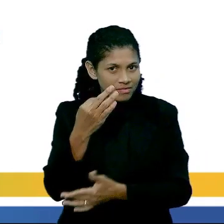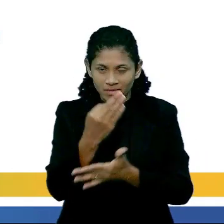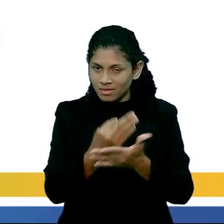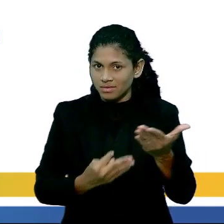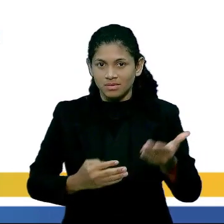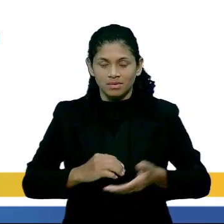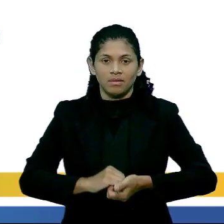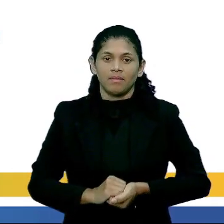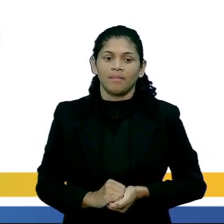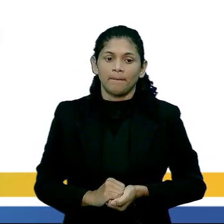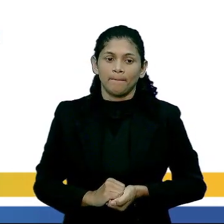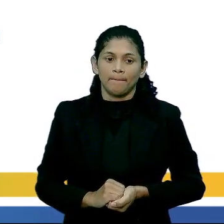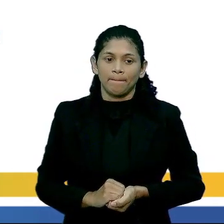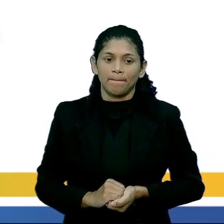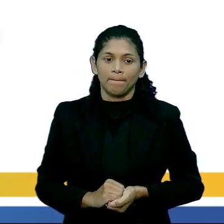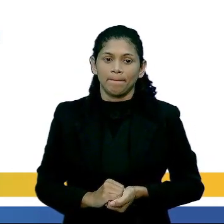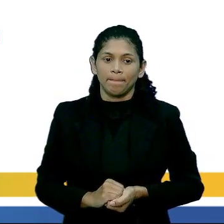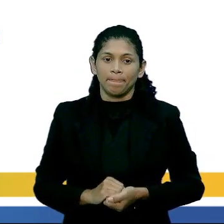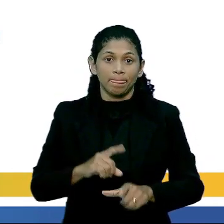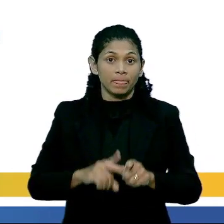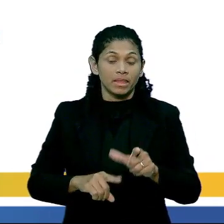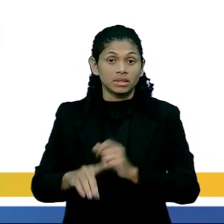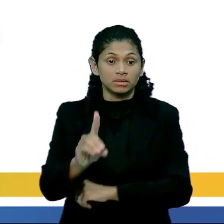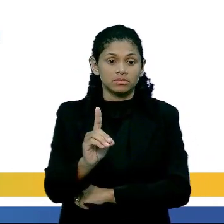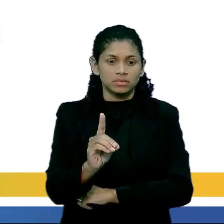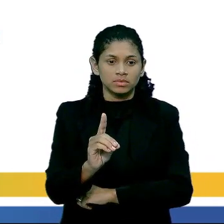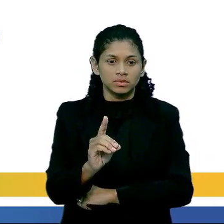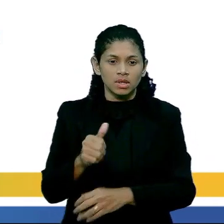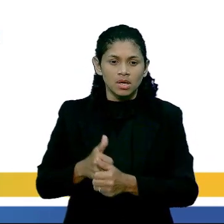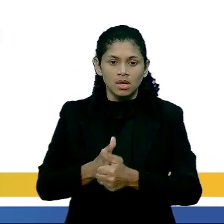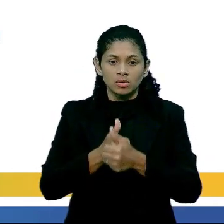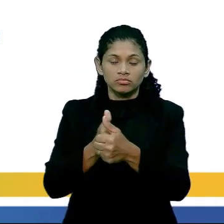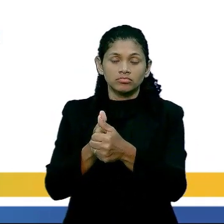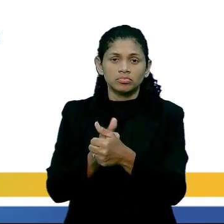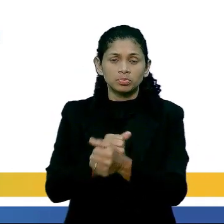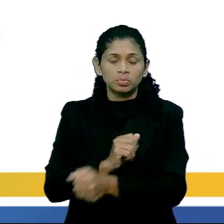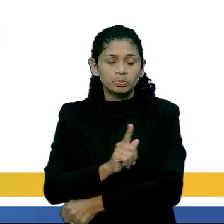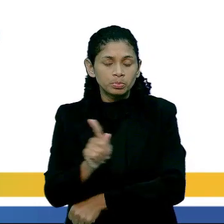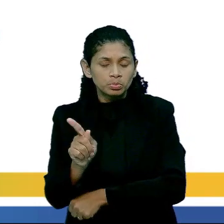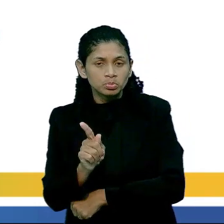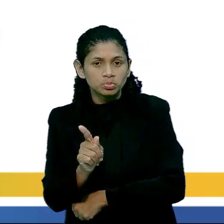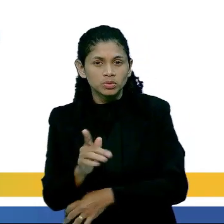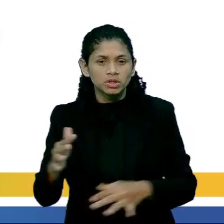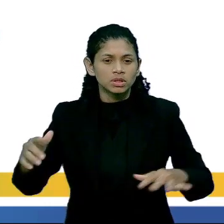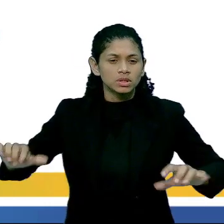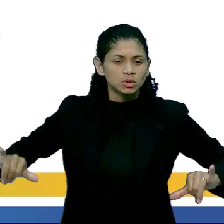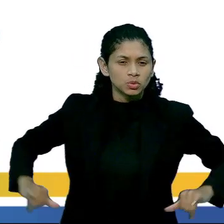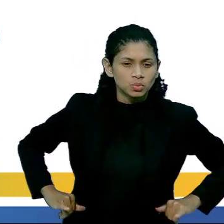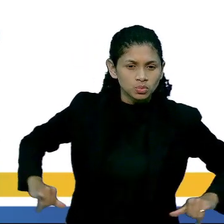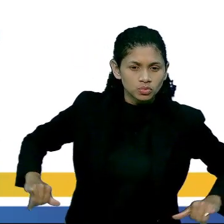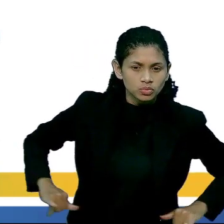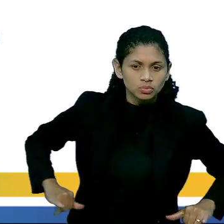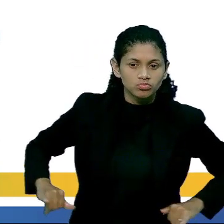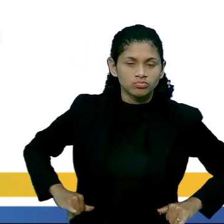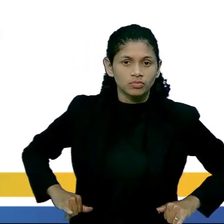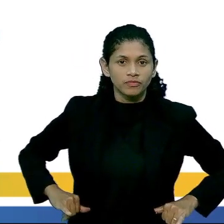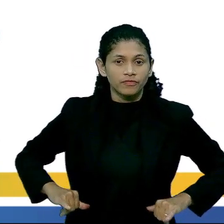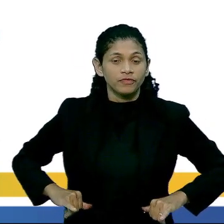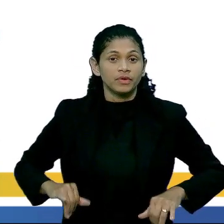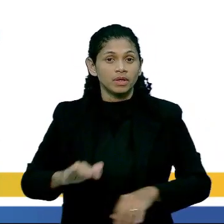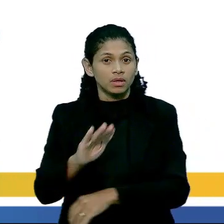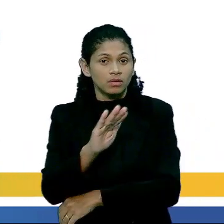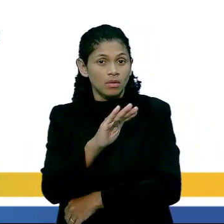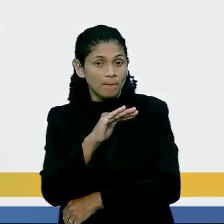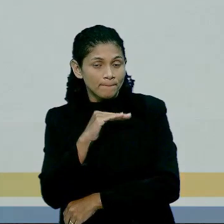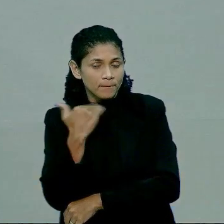emprego ali a letra D acompanhar aqueles que sofreram perdas clientes Não aqui o